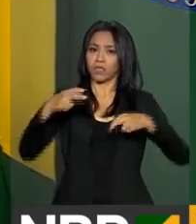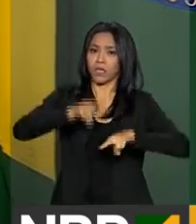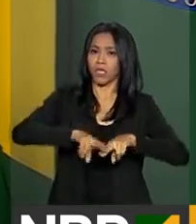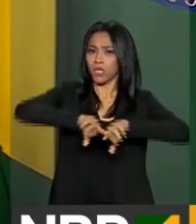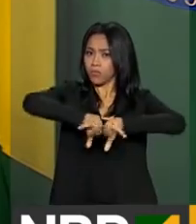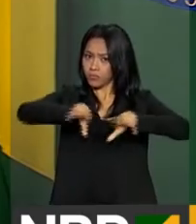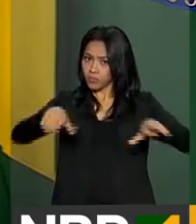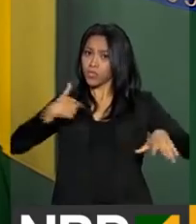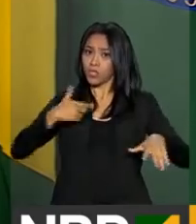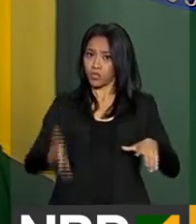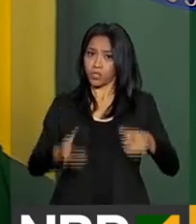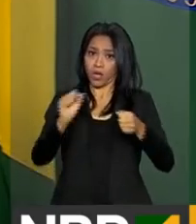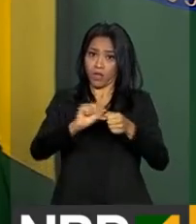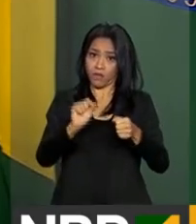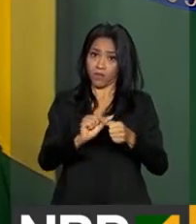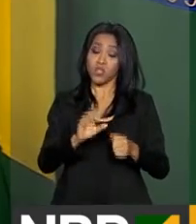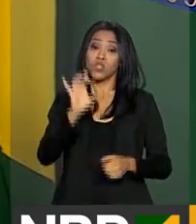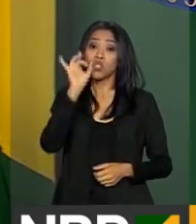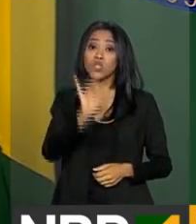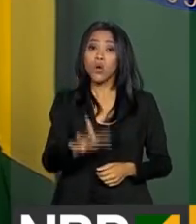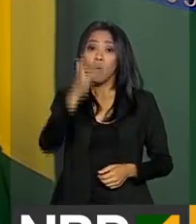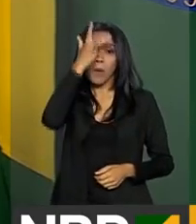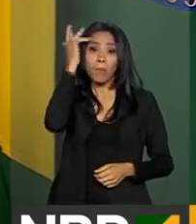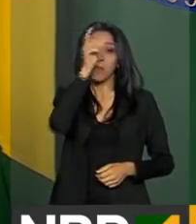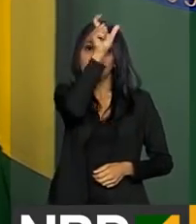um irresponsável